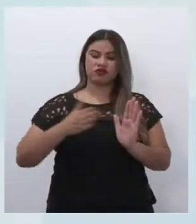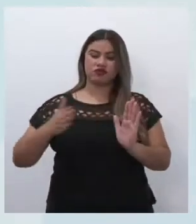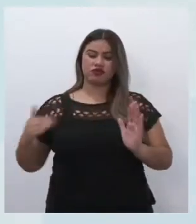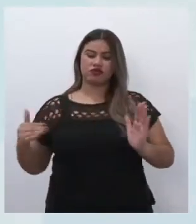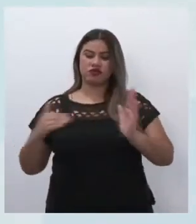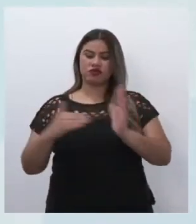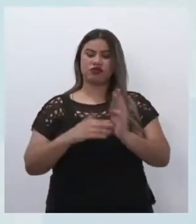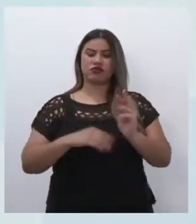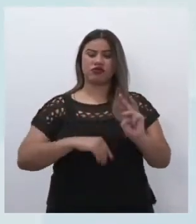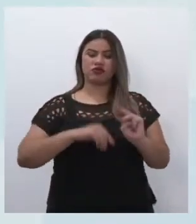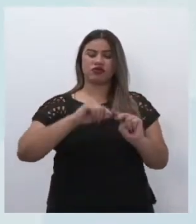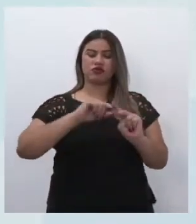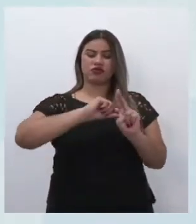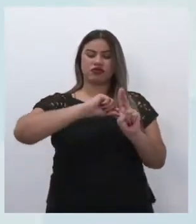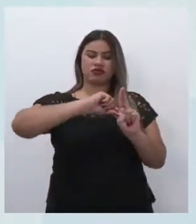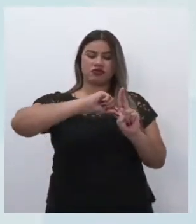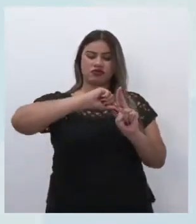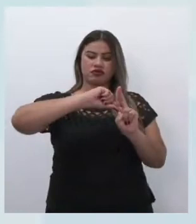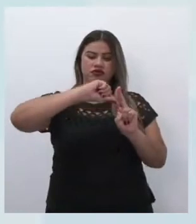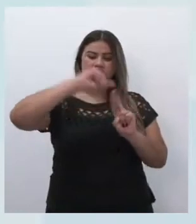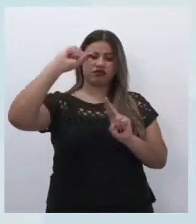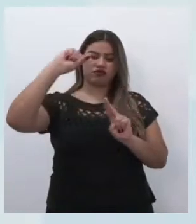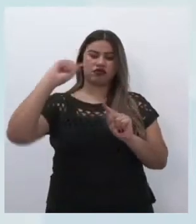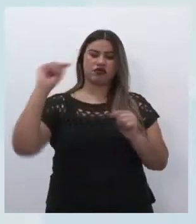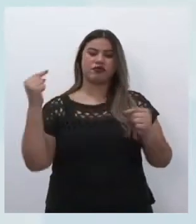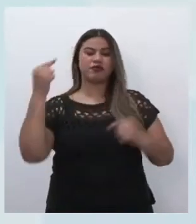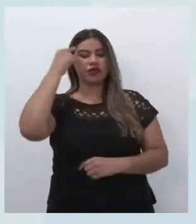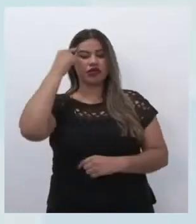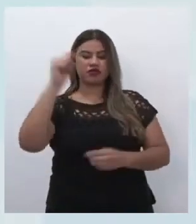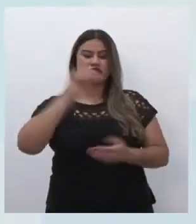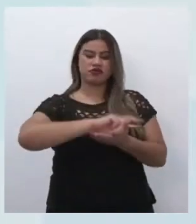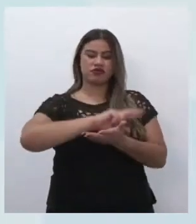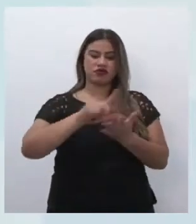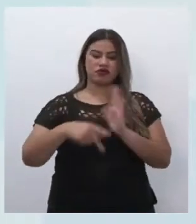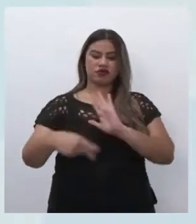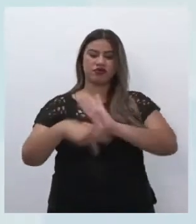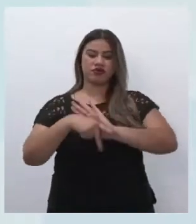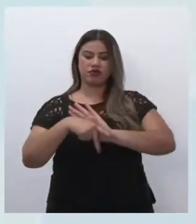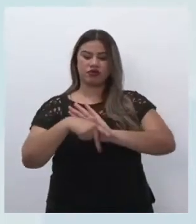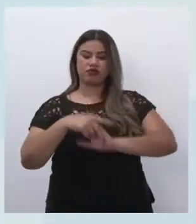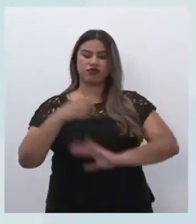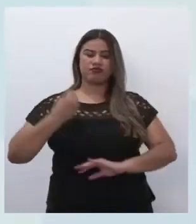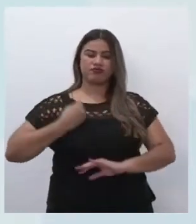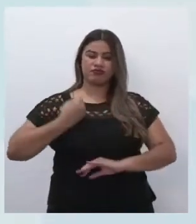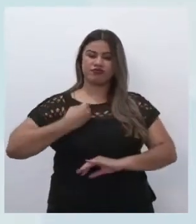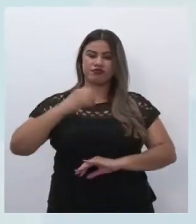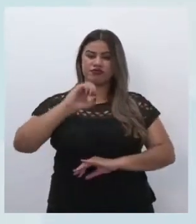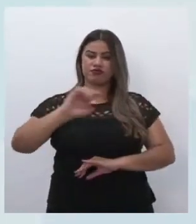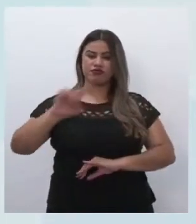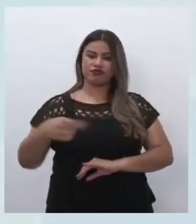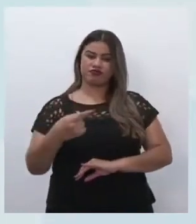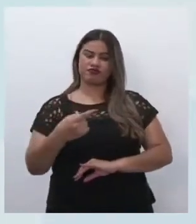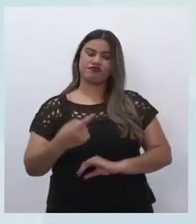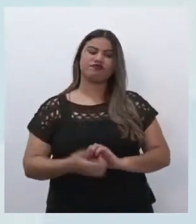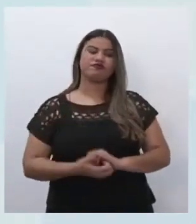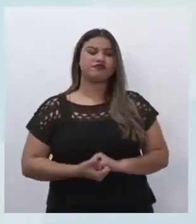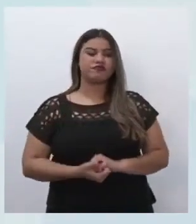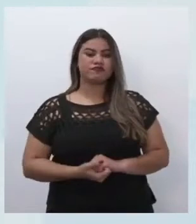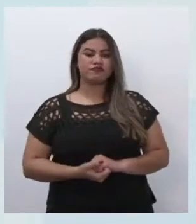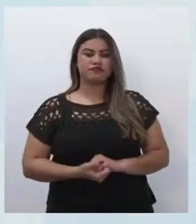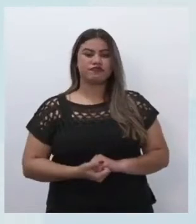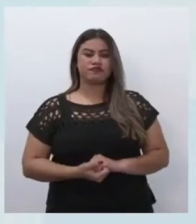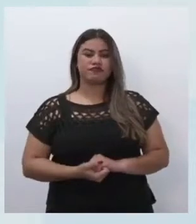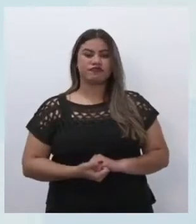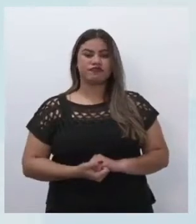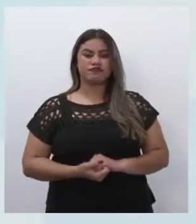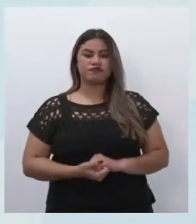das centenas de milhar, com compreensão das principais características dos sistemas de numeração decimal.